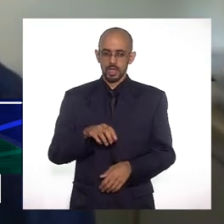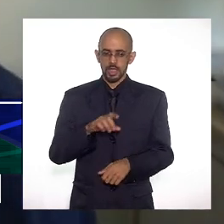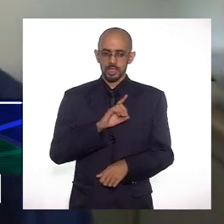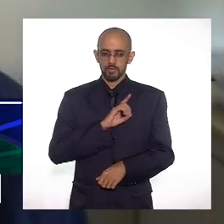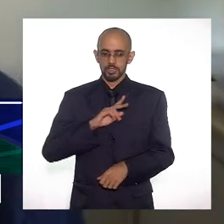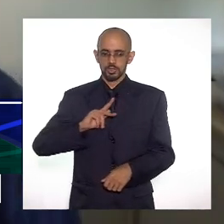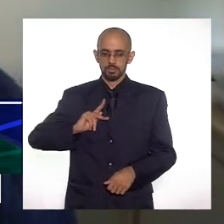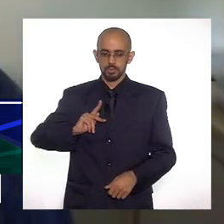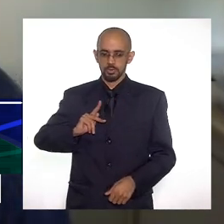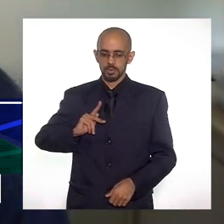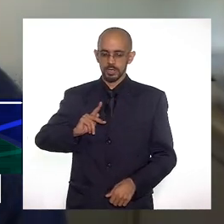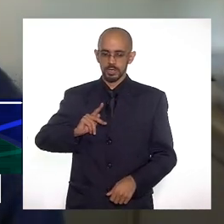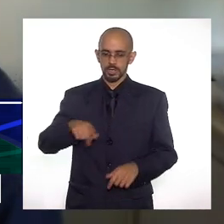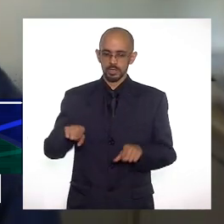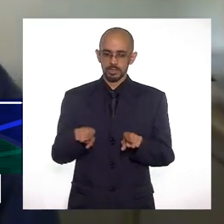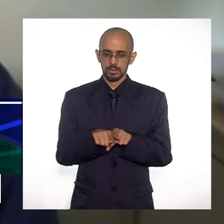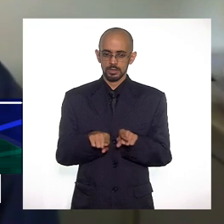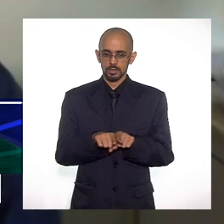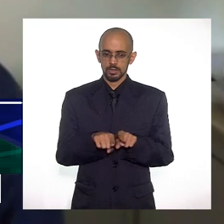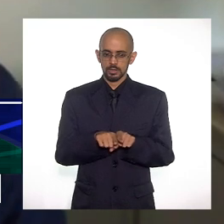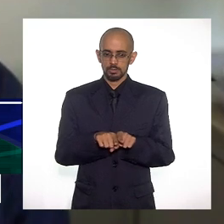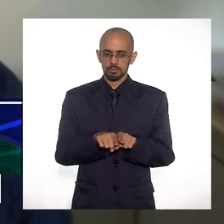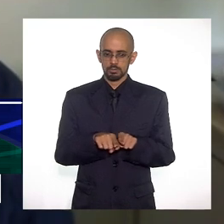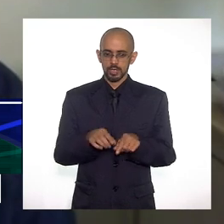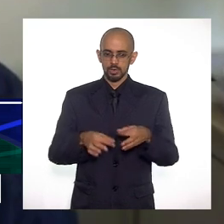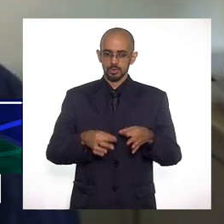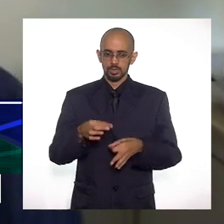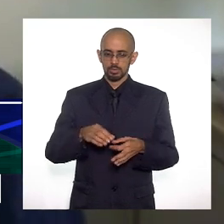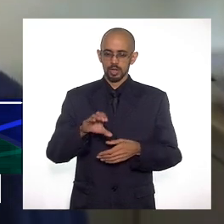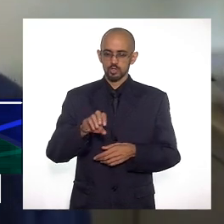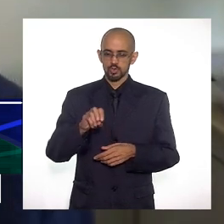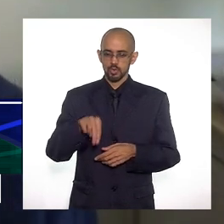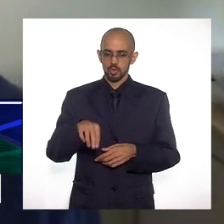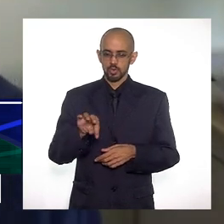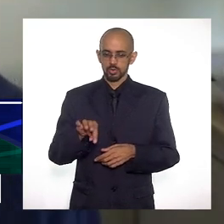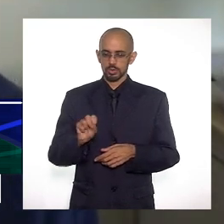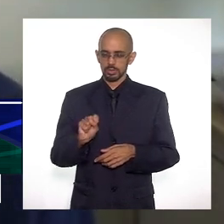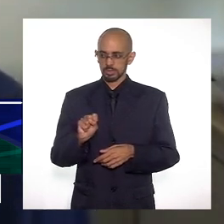Defensoria e Tribunal de Contas do Estado.